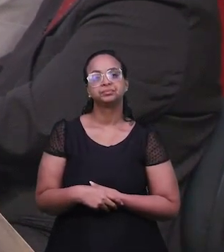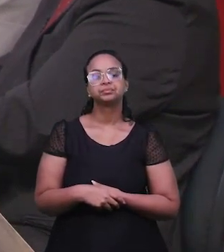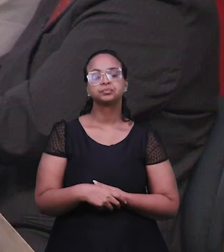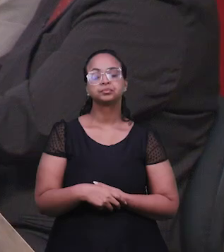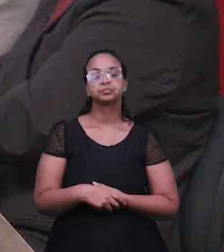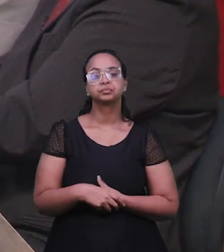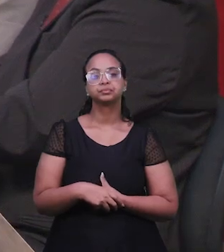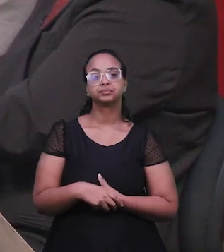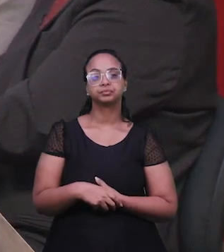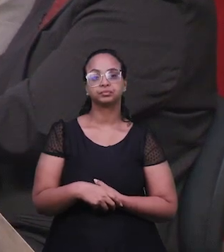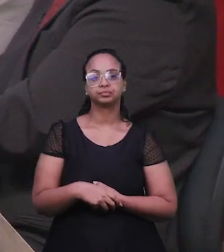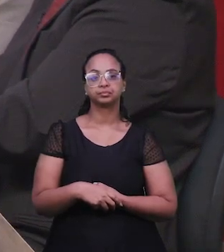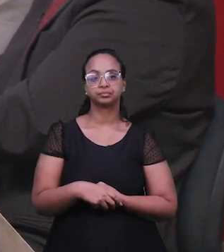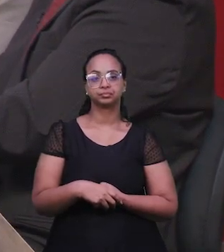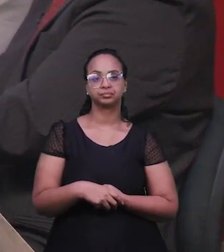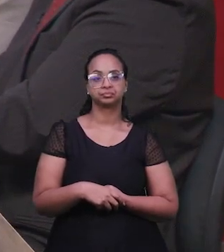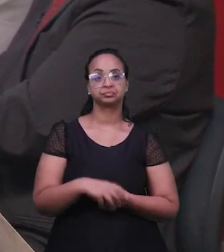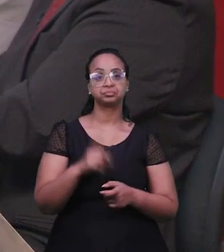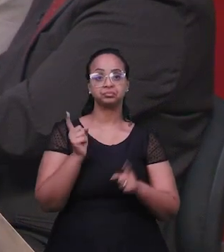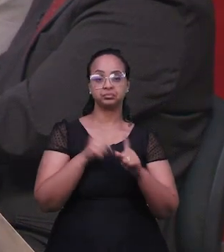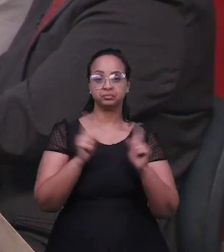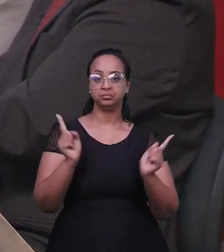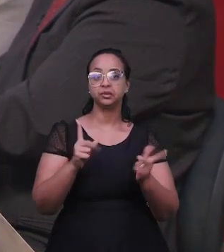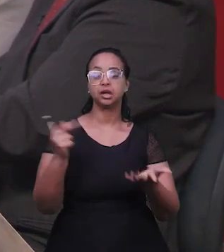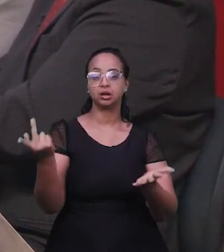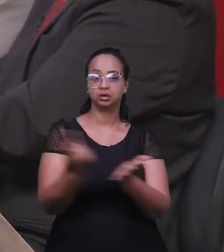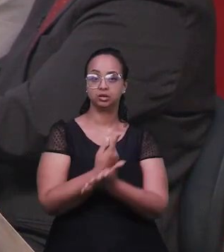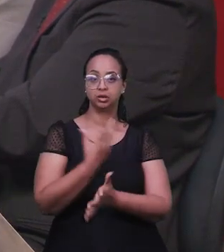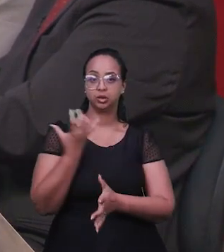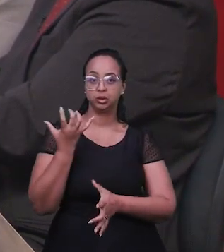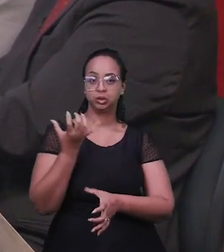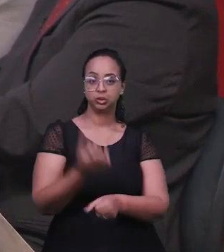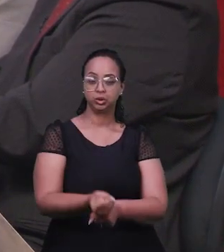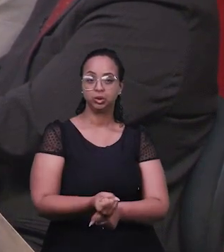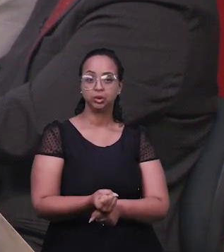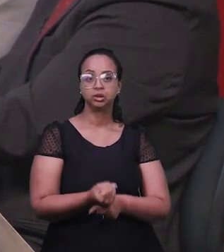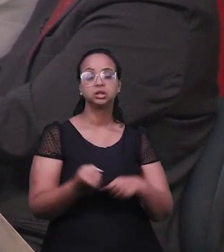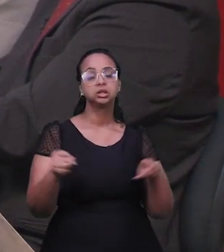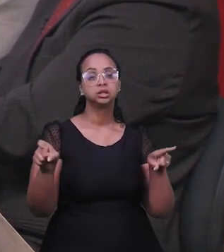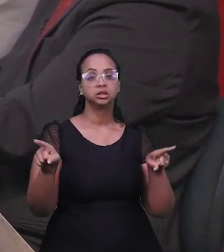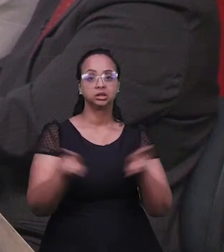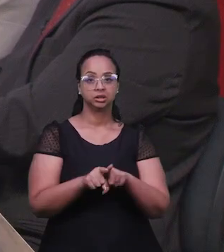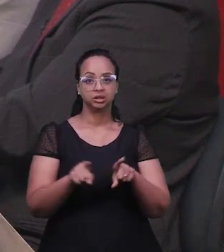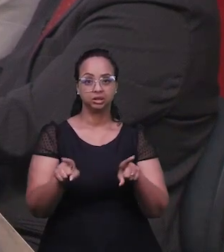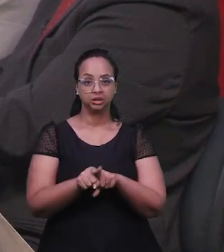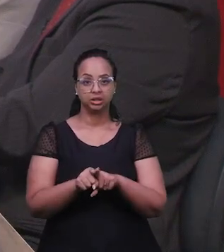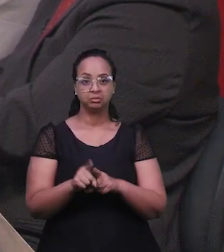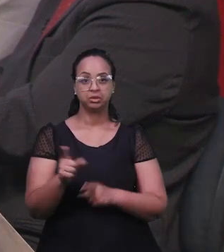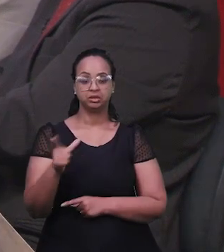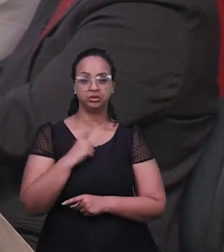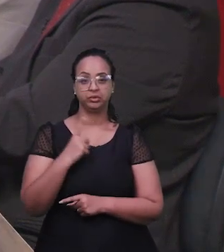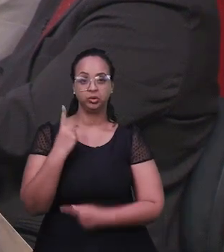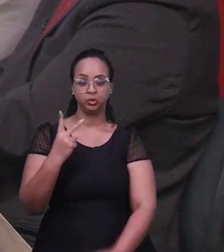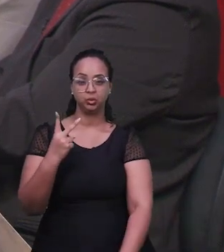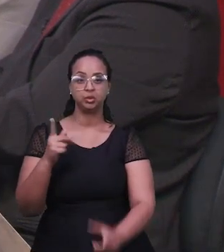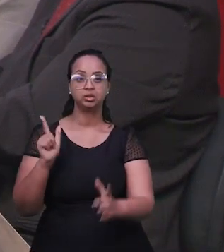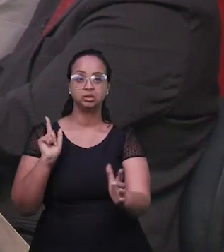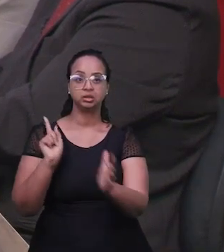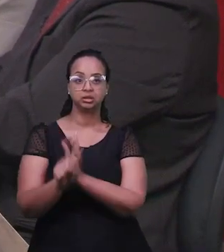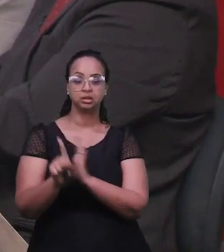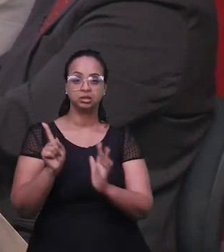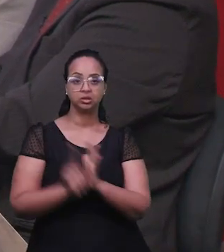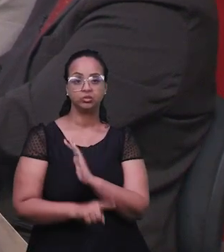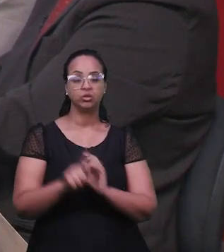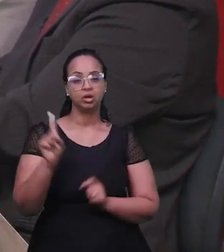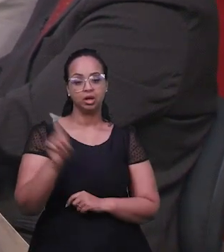naquilo. Mas veio a nota de corte, mas vieram também duas questões